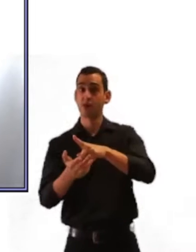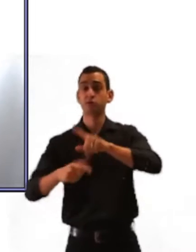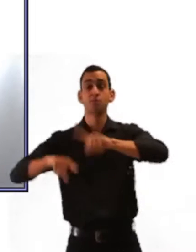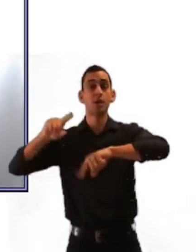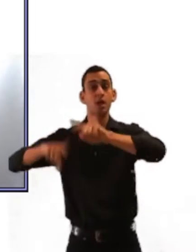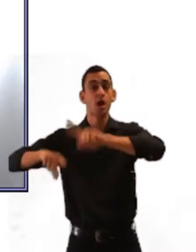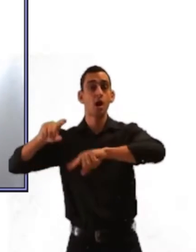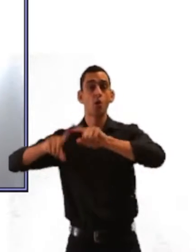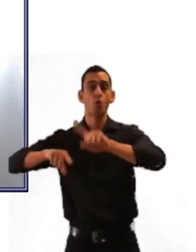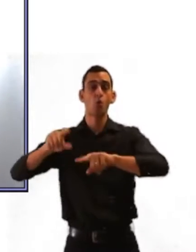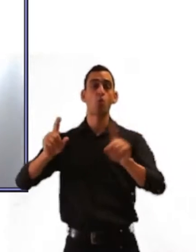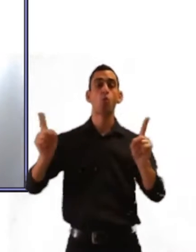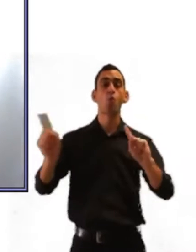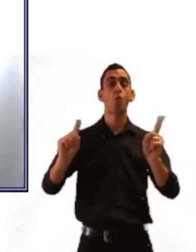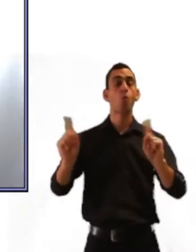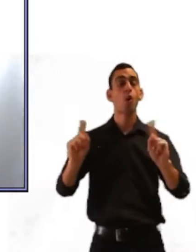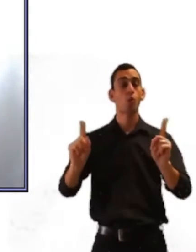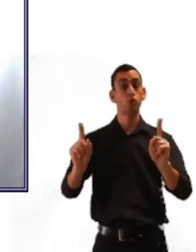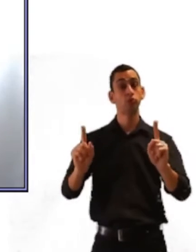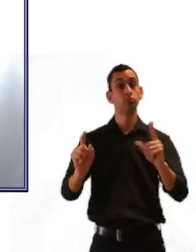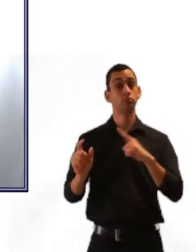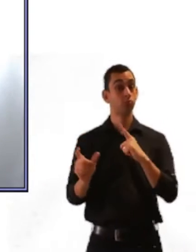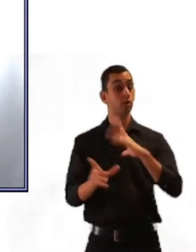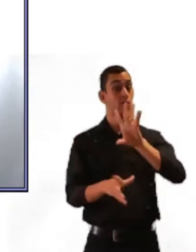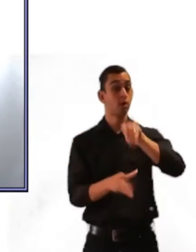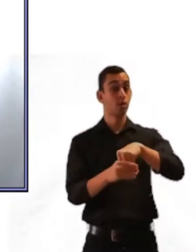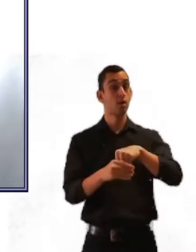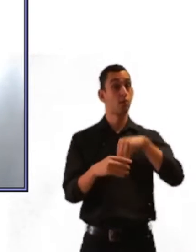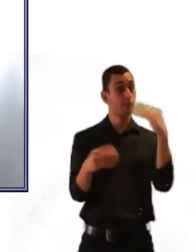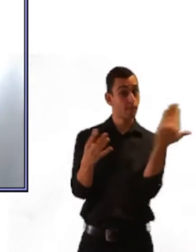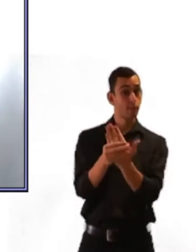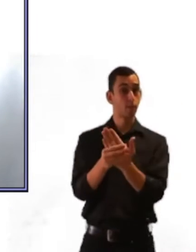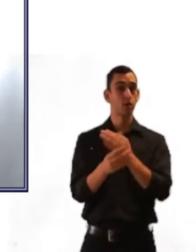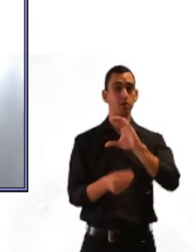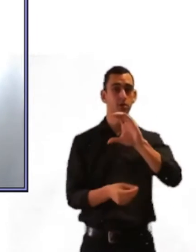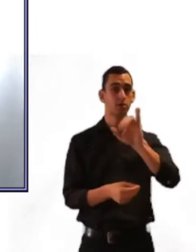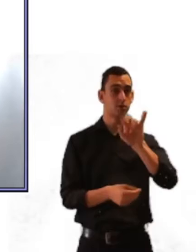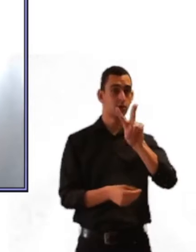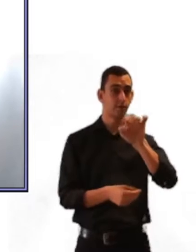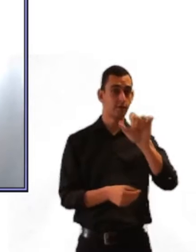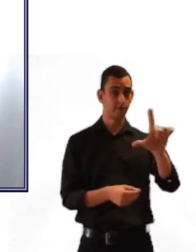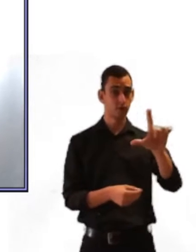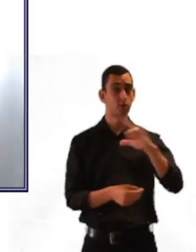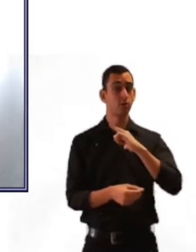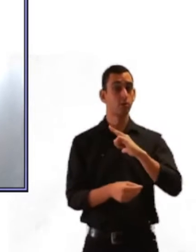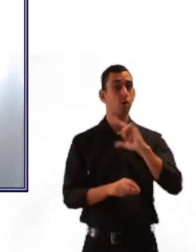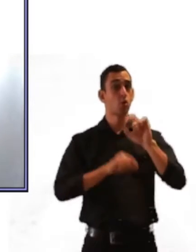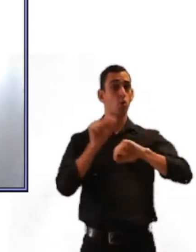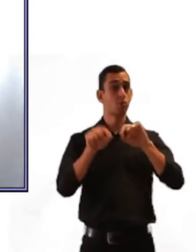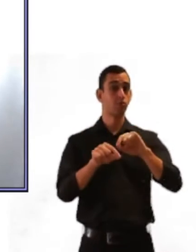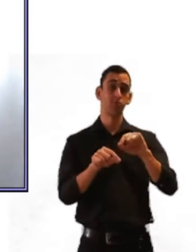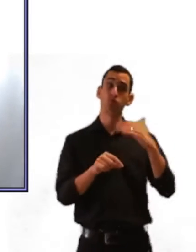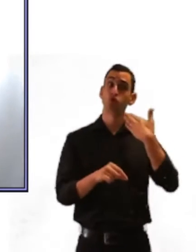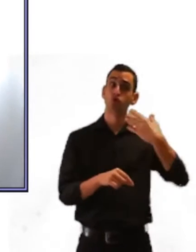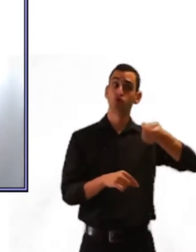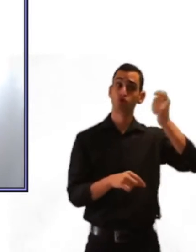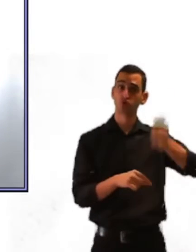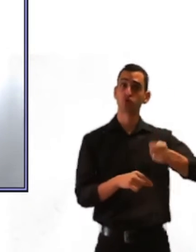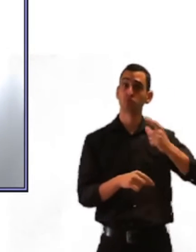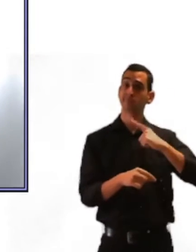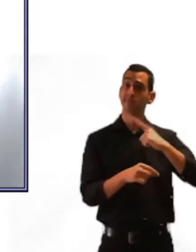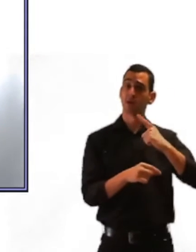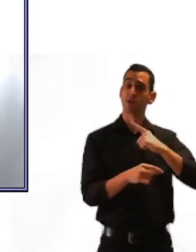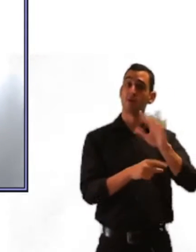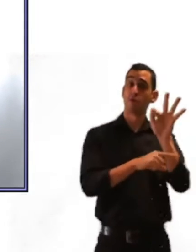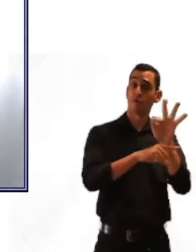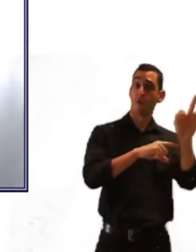clássica, que fala-se que no processo civil o juiz se contenta com a verdade formal, e no processo penal não. Por